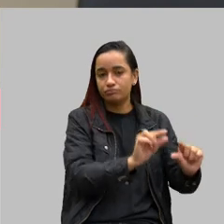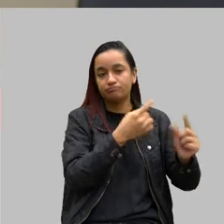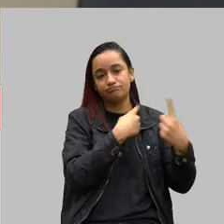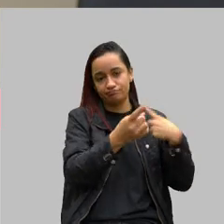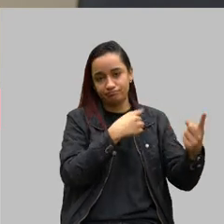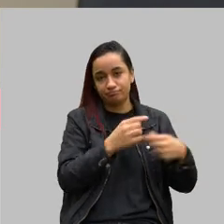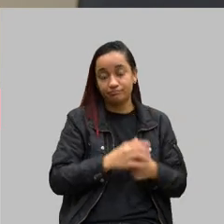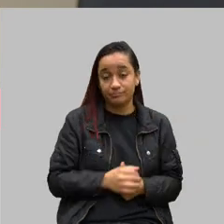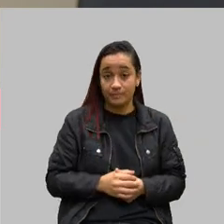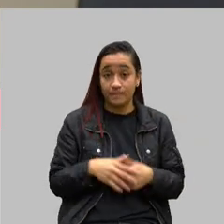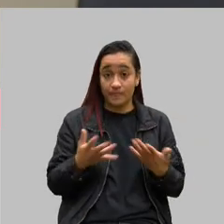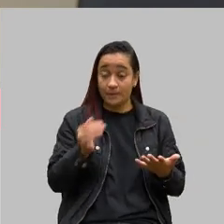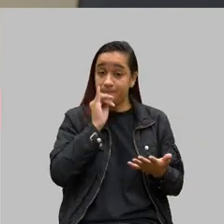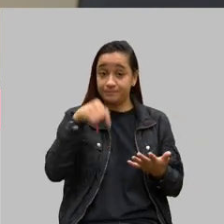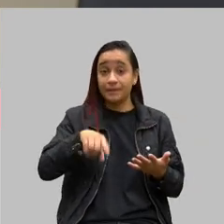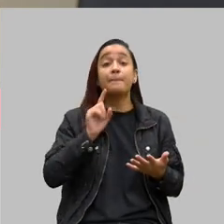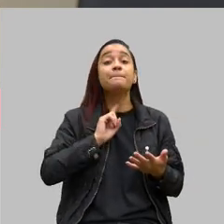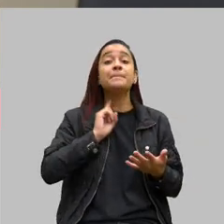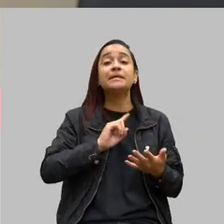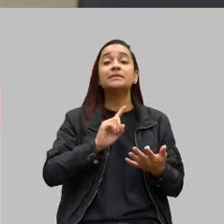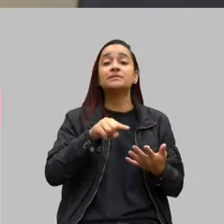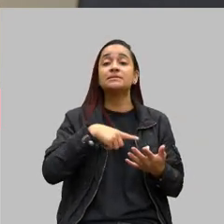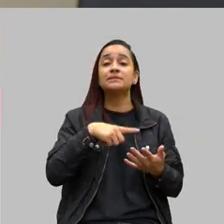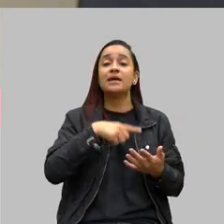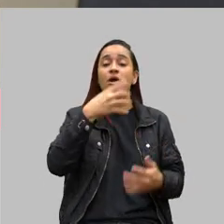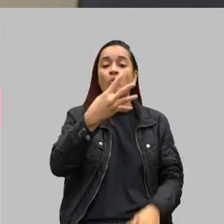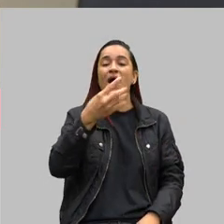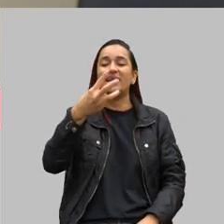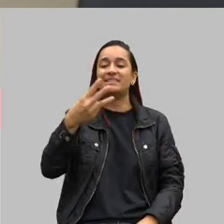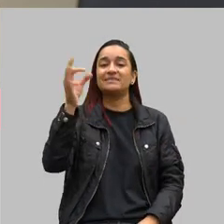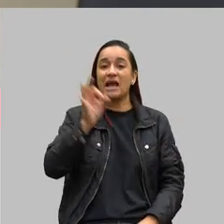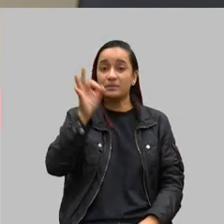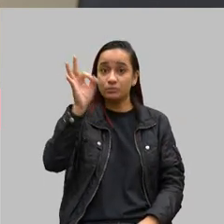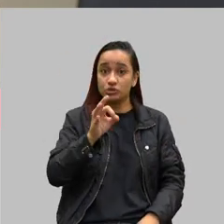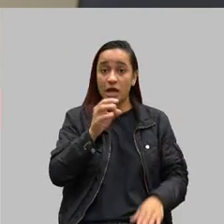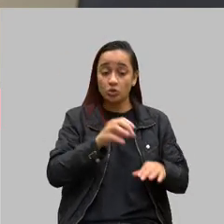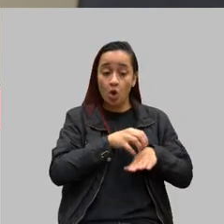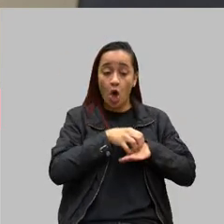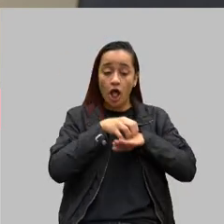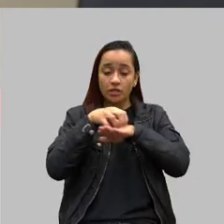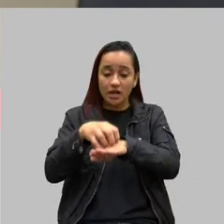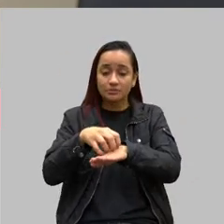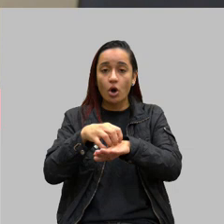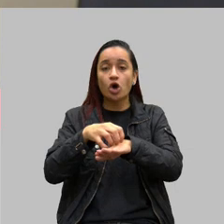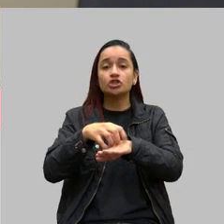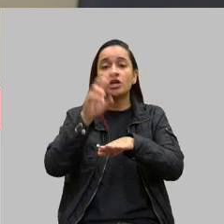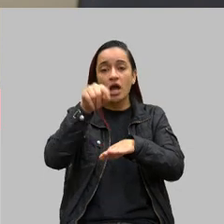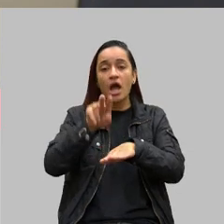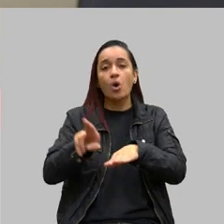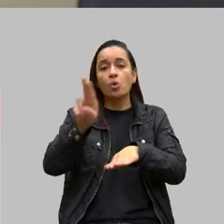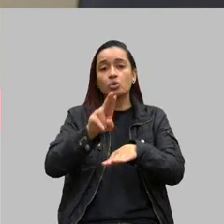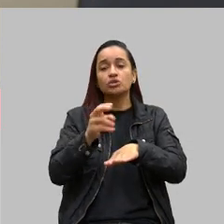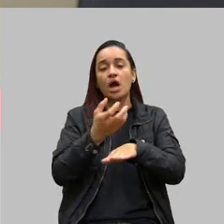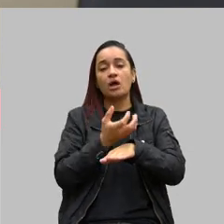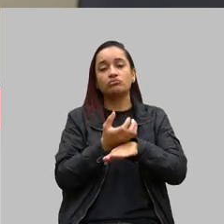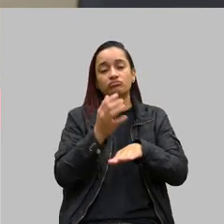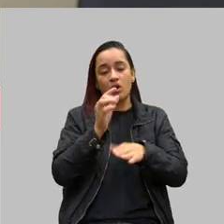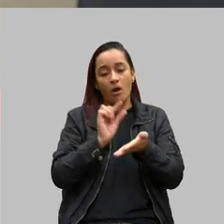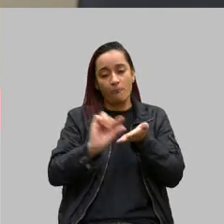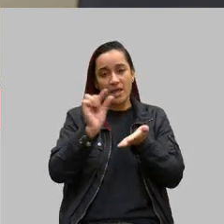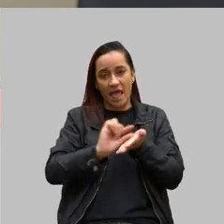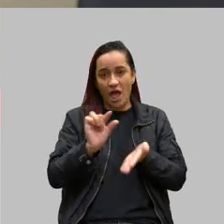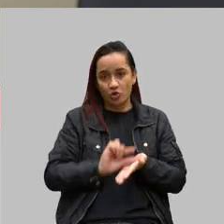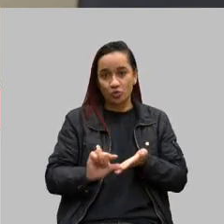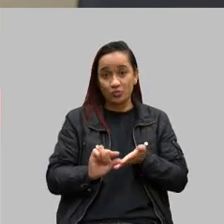né 43% Hoje é feito por ferrovia aí parece que é muito né Deputado Tita Mas se a gente tirar o minério de ferro cai para